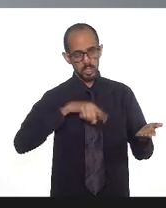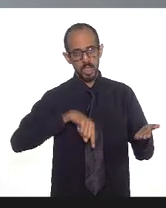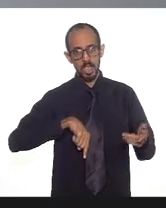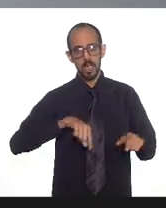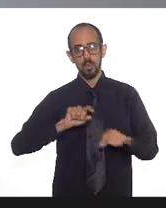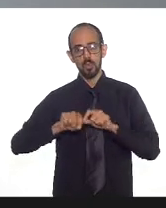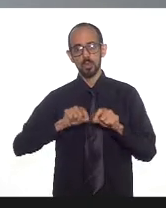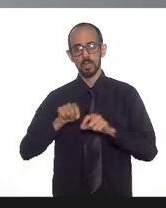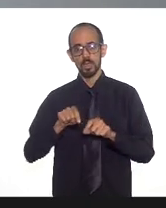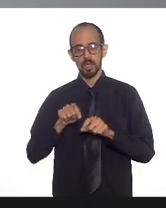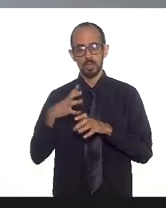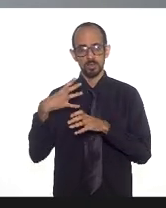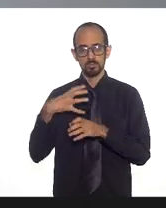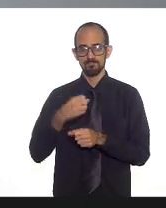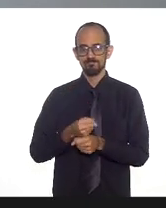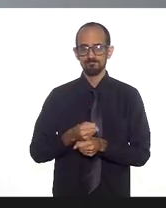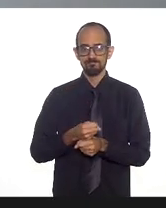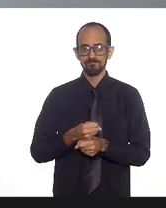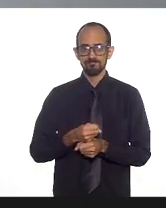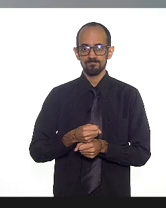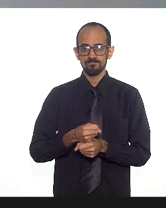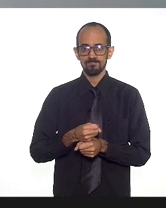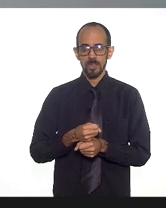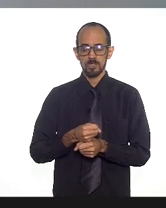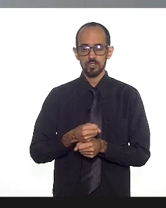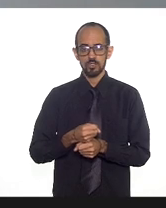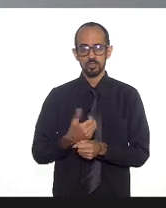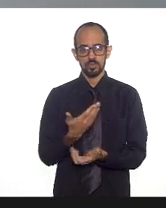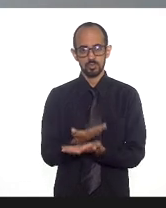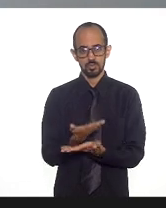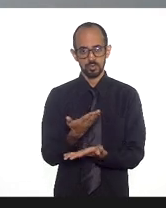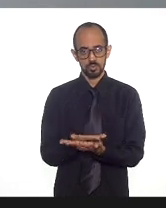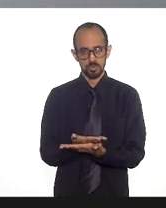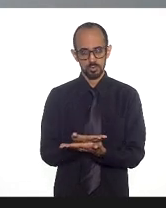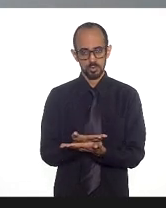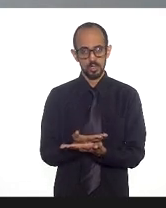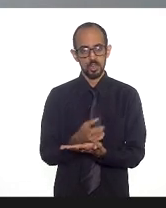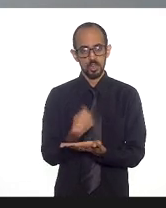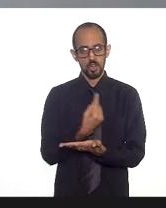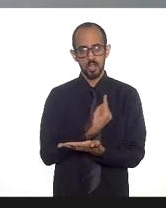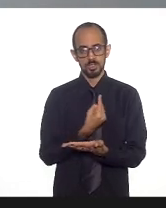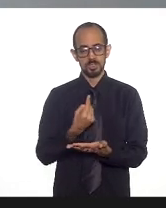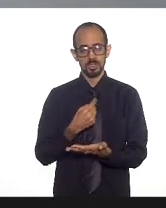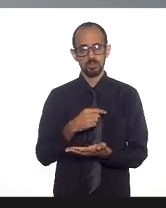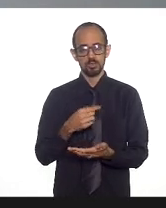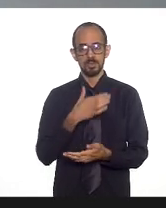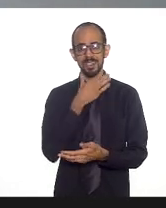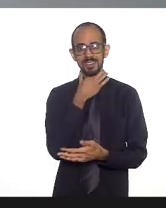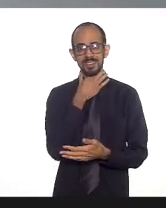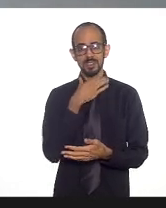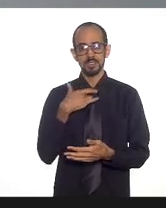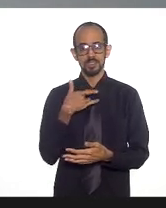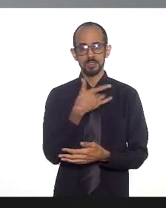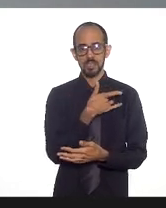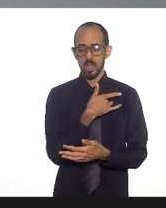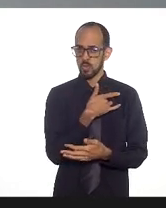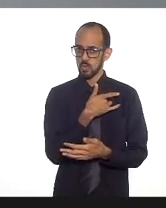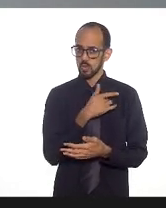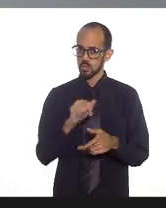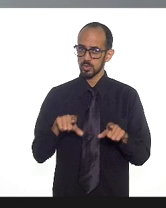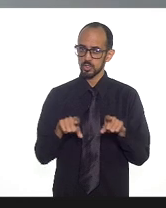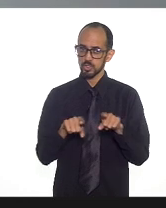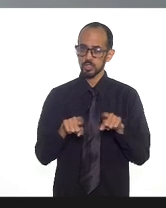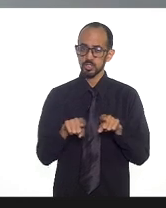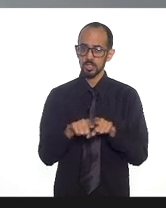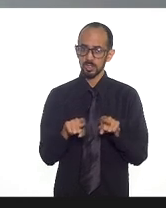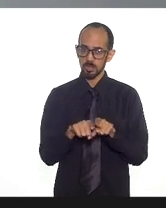escolar. Nós estamos numa crise muito grande, né? Uma crise de saúde, uma crise até mesmo que afeta vários setores